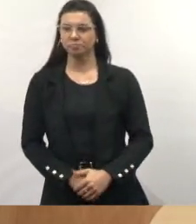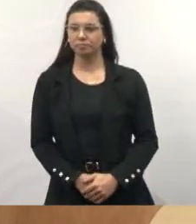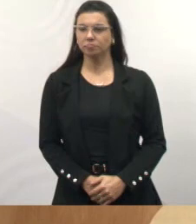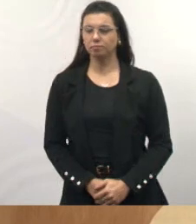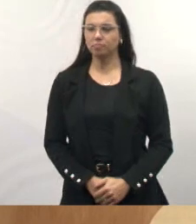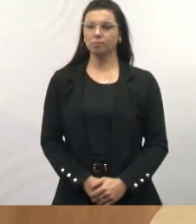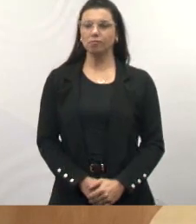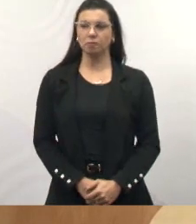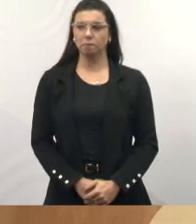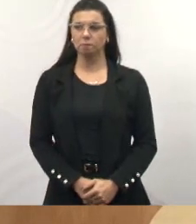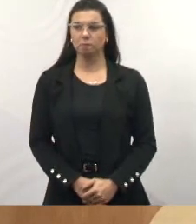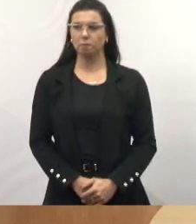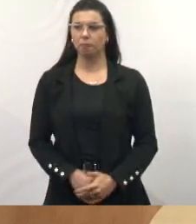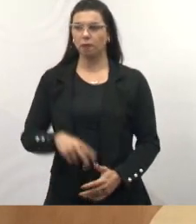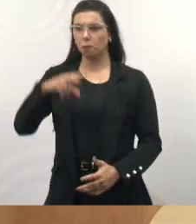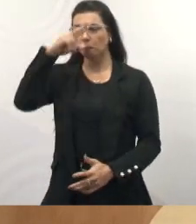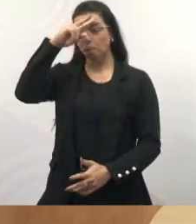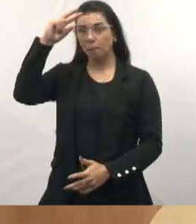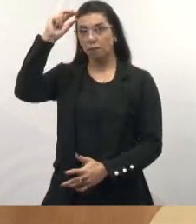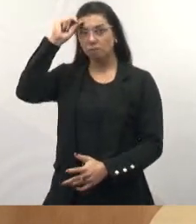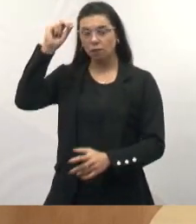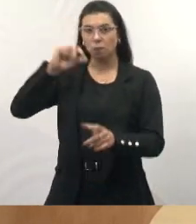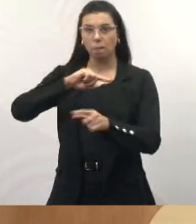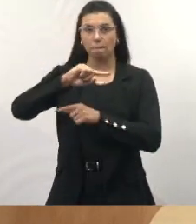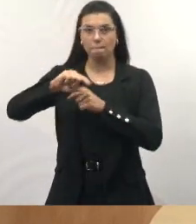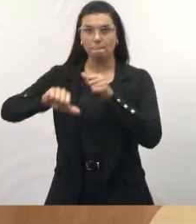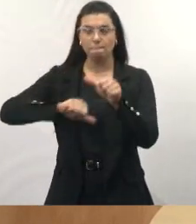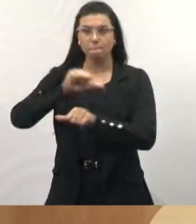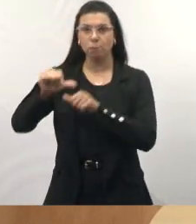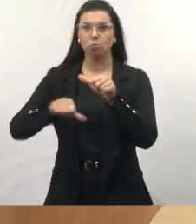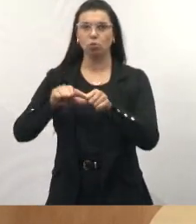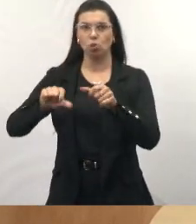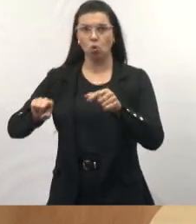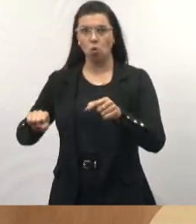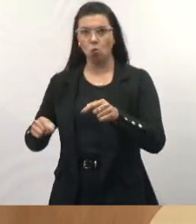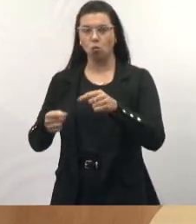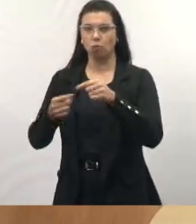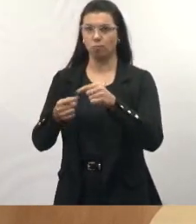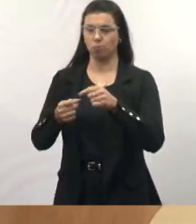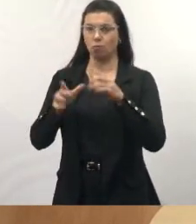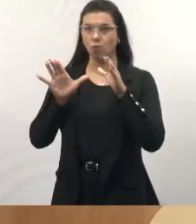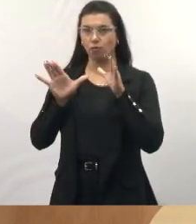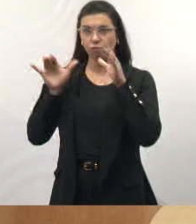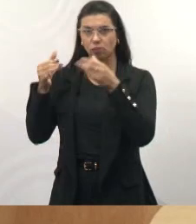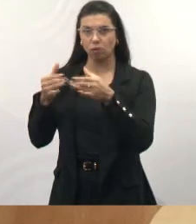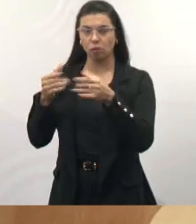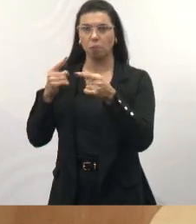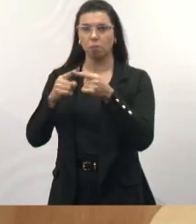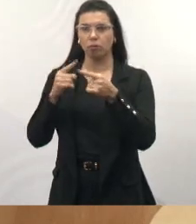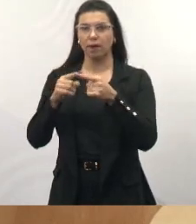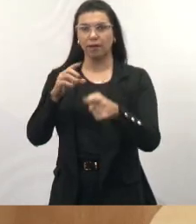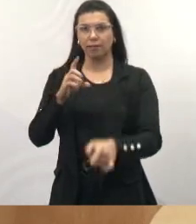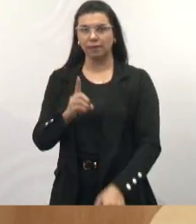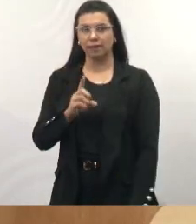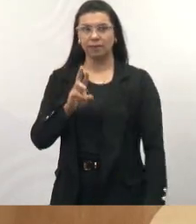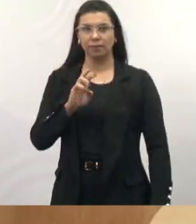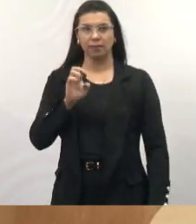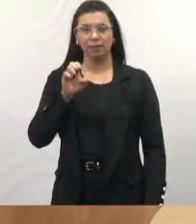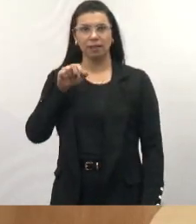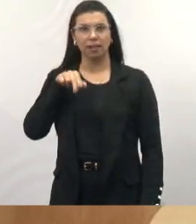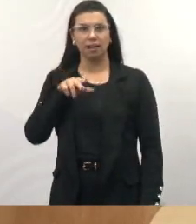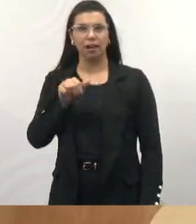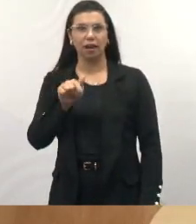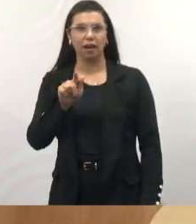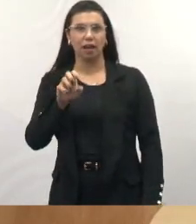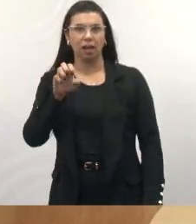prefeito mudou o objetivo e colocou para drenagem. Por que drenagem? Porque a drenagem é um trabalho